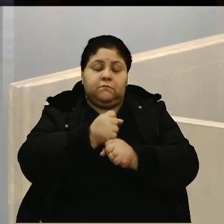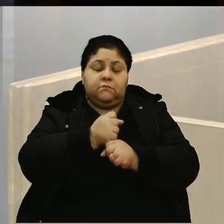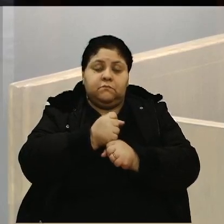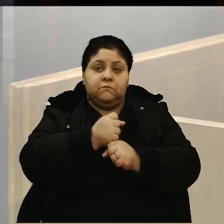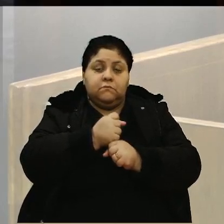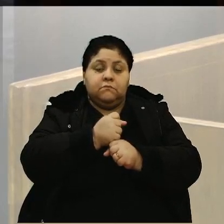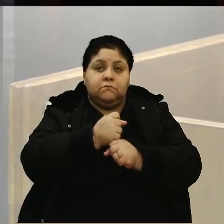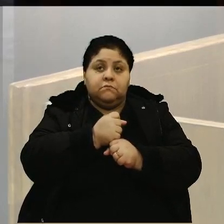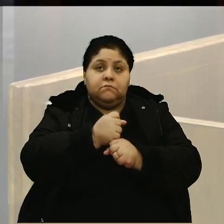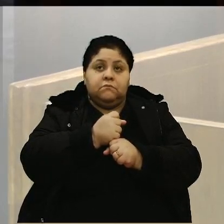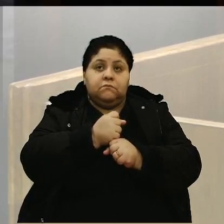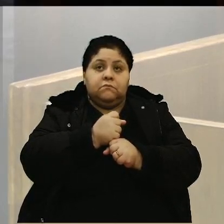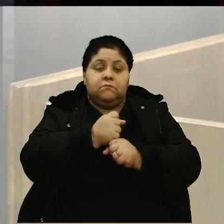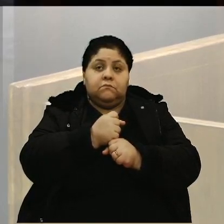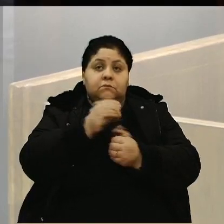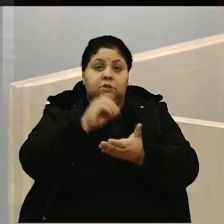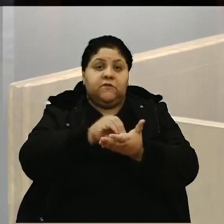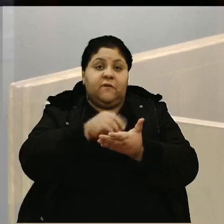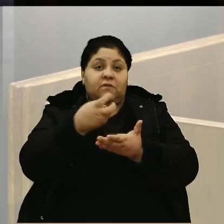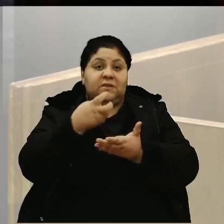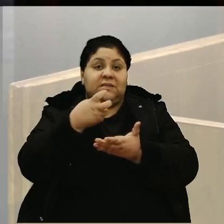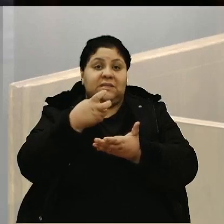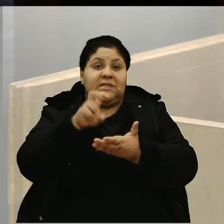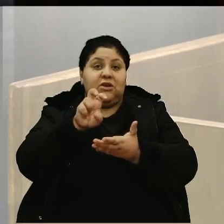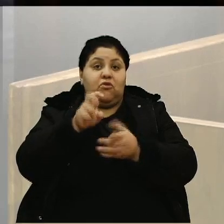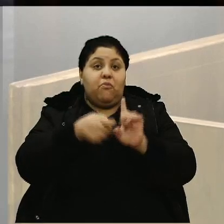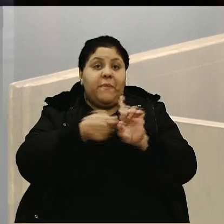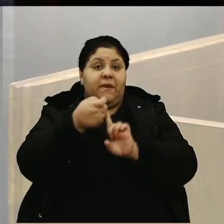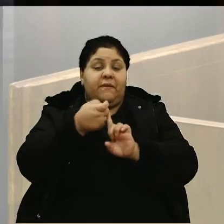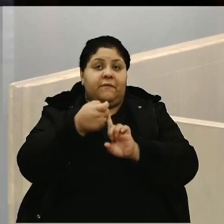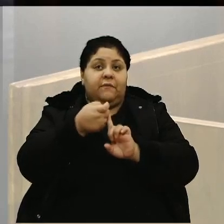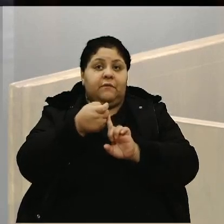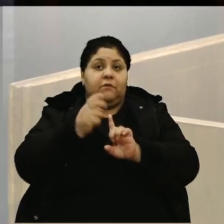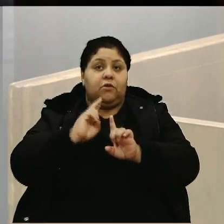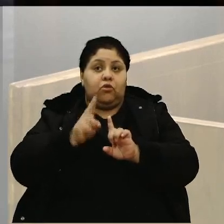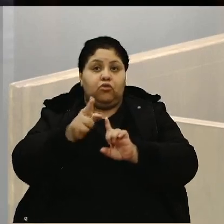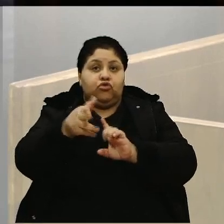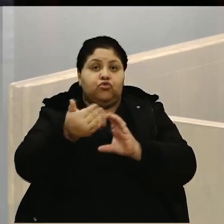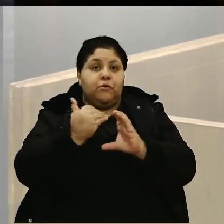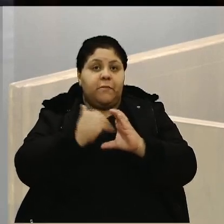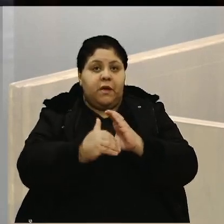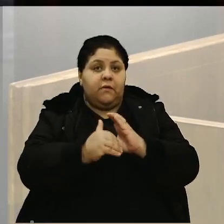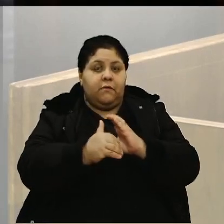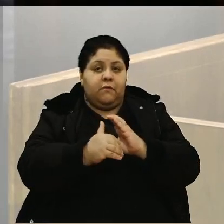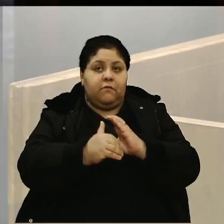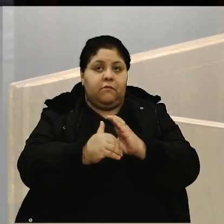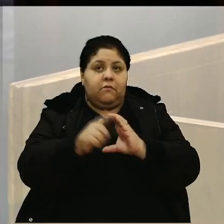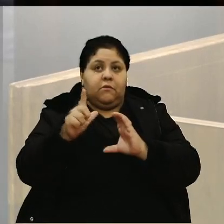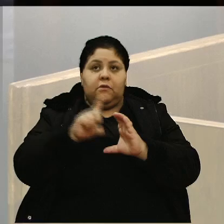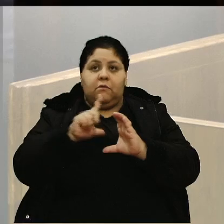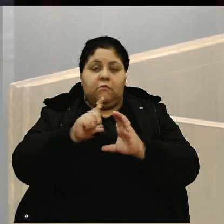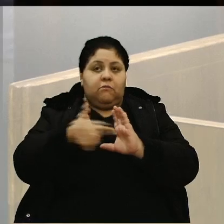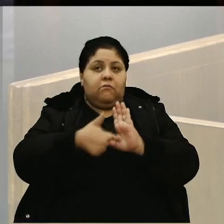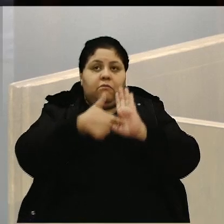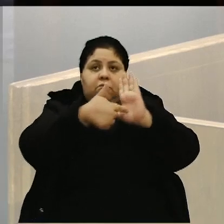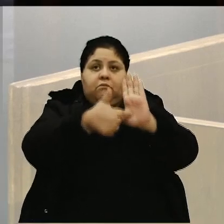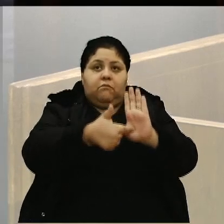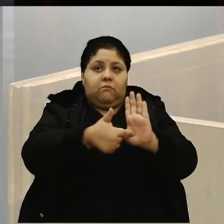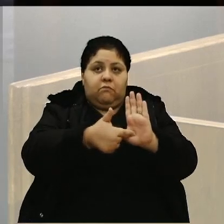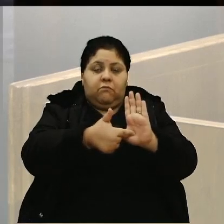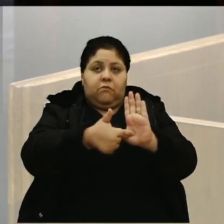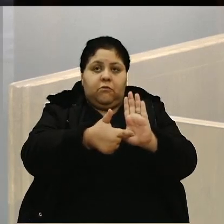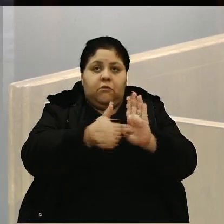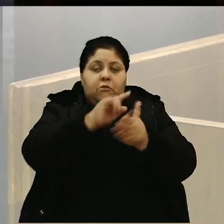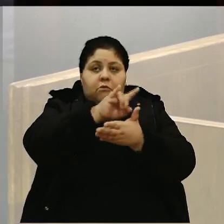já está com delay de 5 meses. E segue o e-mail. Não obstante a publicação da referida